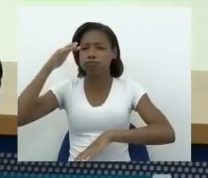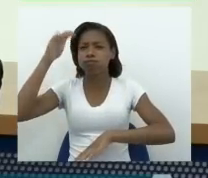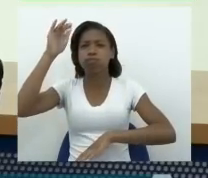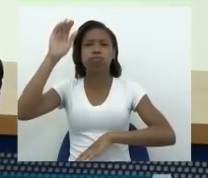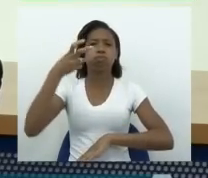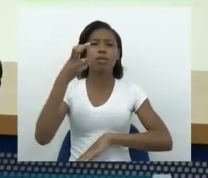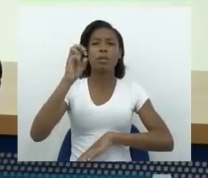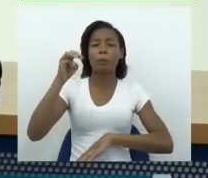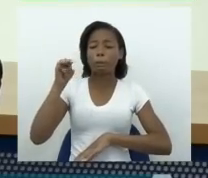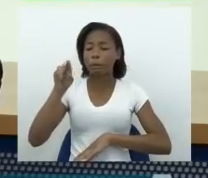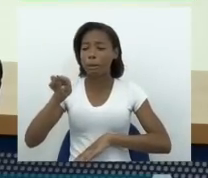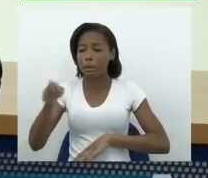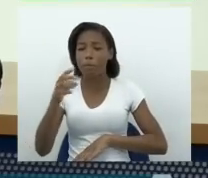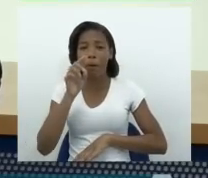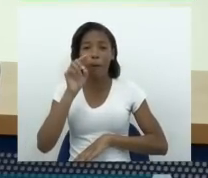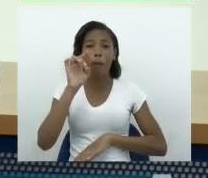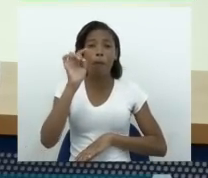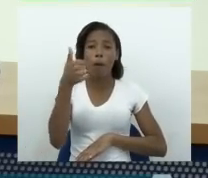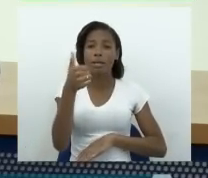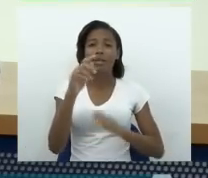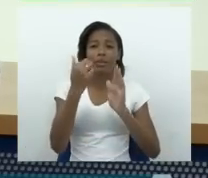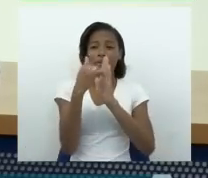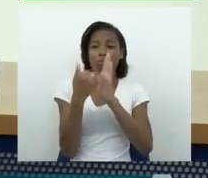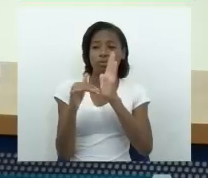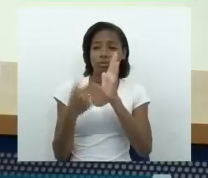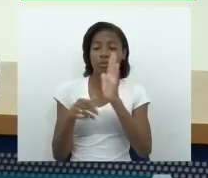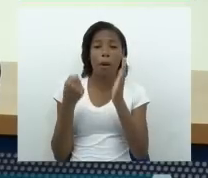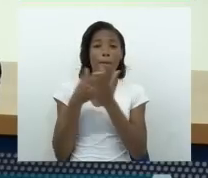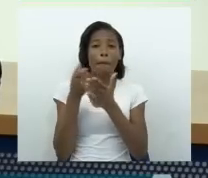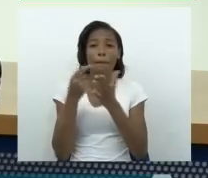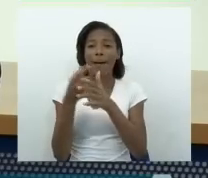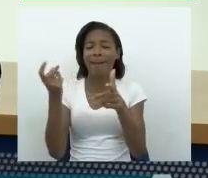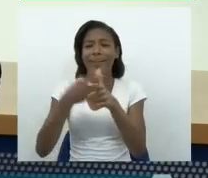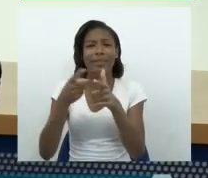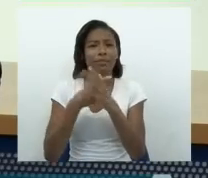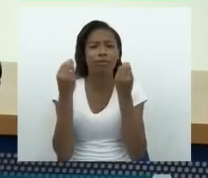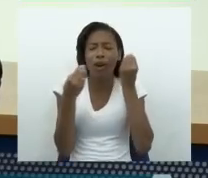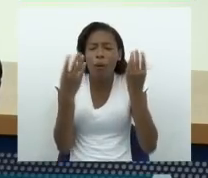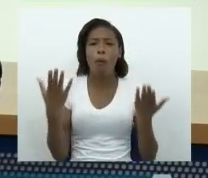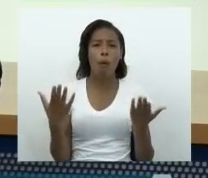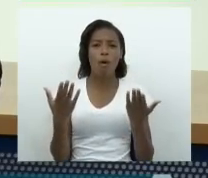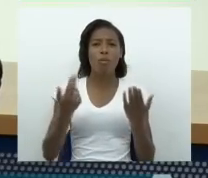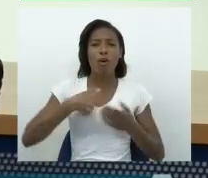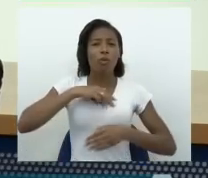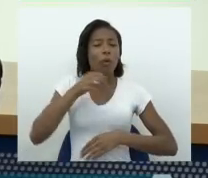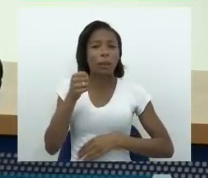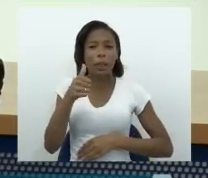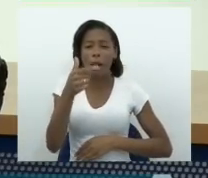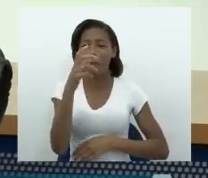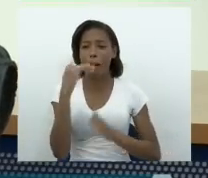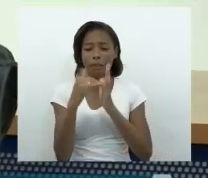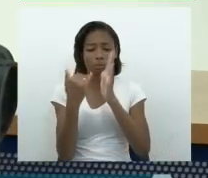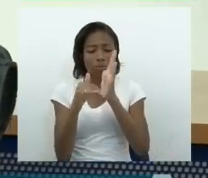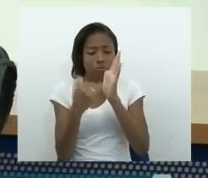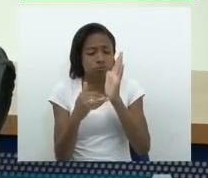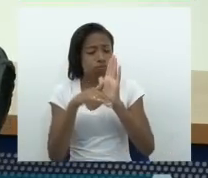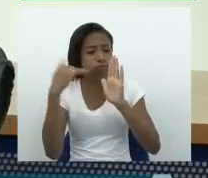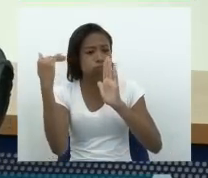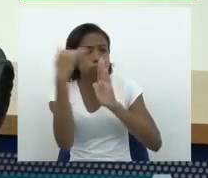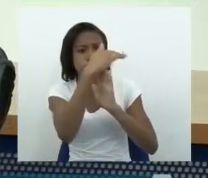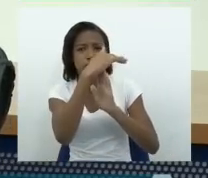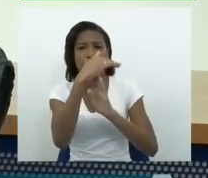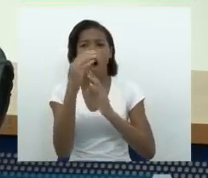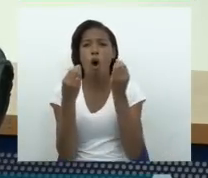quase do seu orçamento destinado à folha de pagamento. Isso é um absurdo. Estamos quase estourando a Lei Camata.